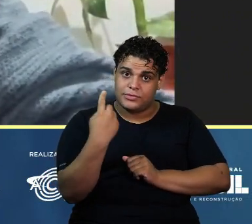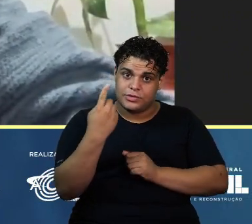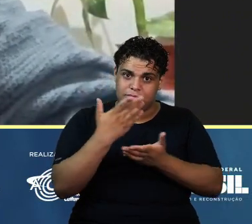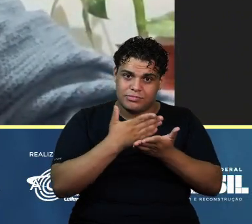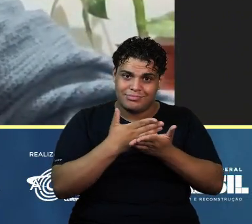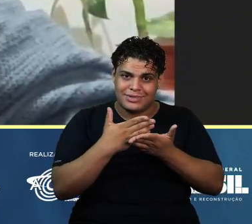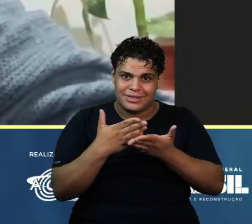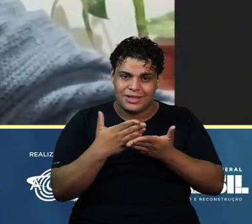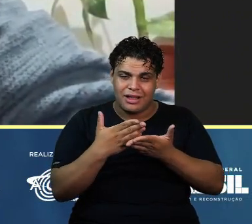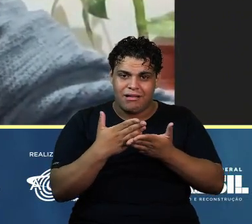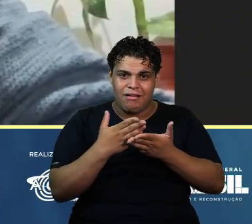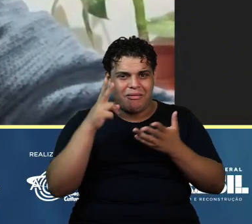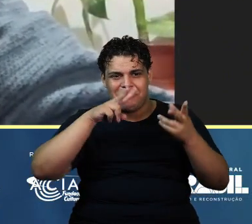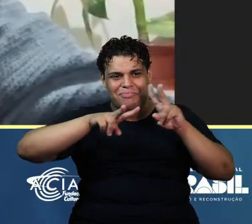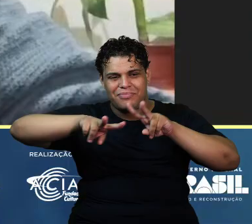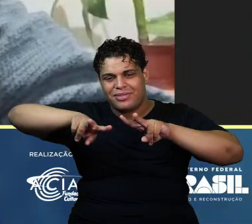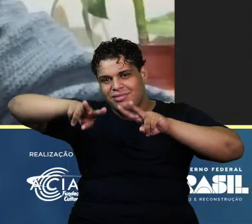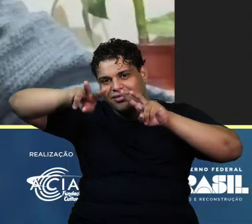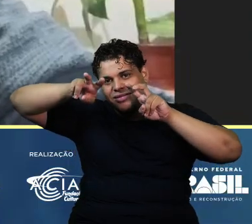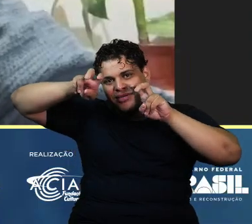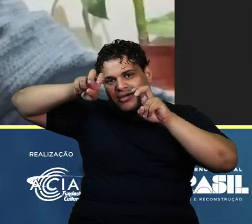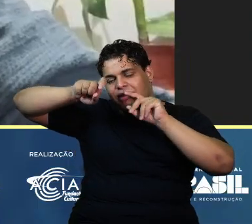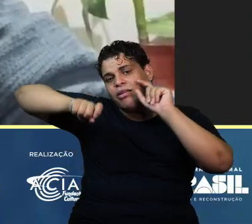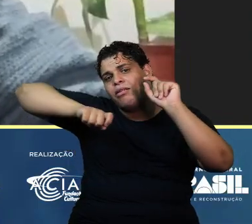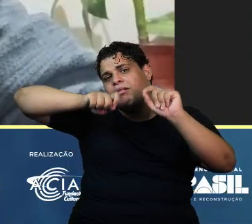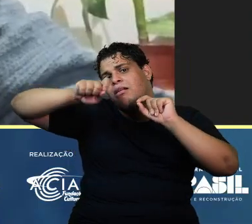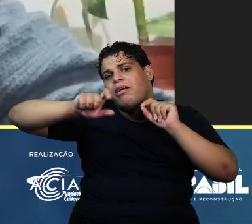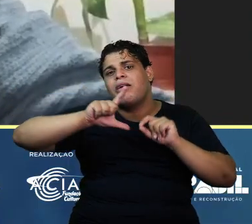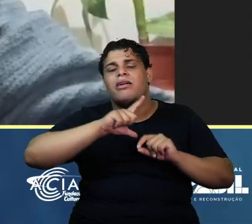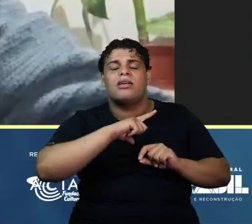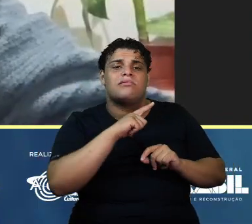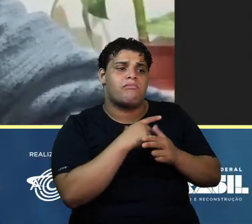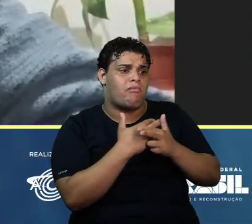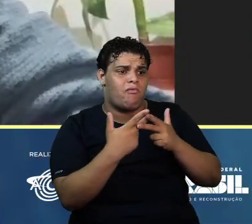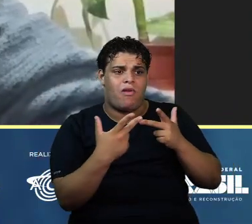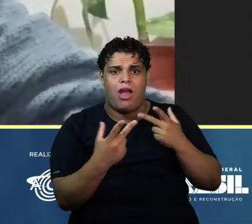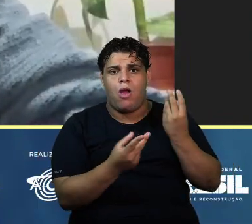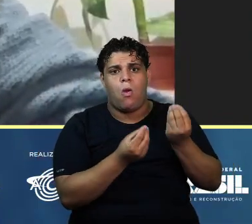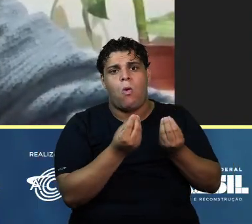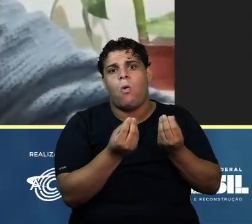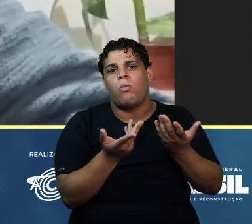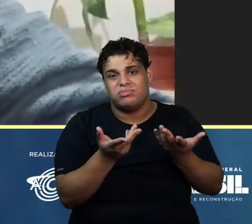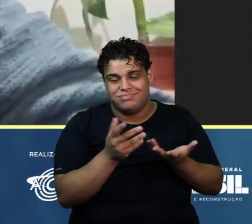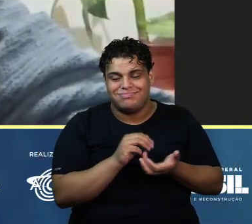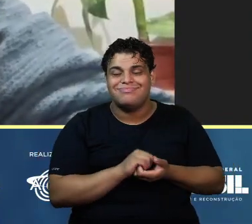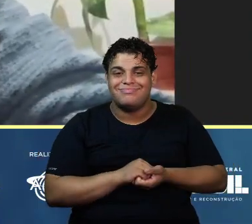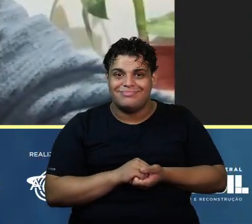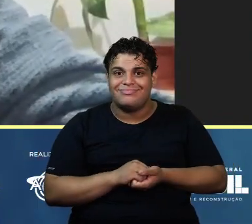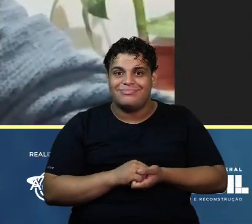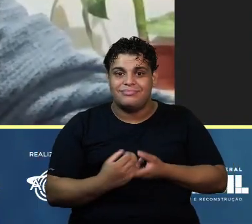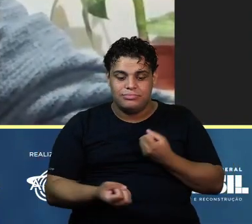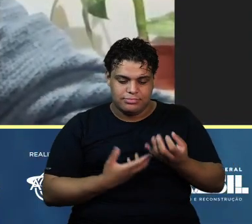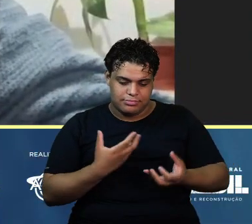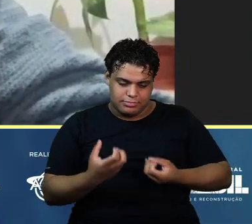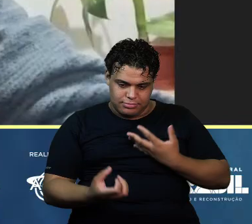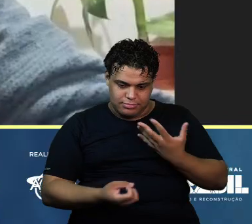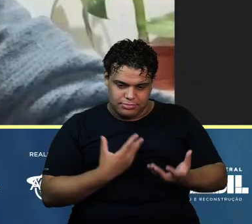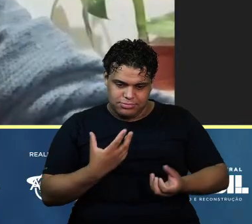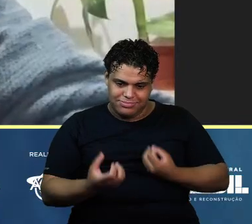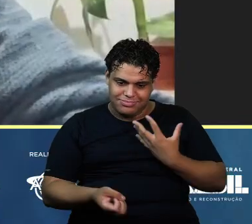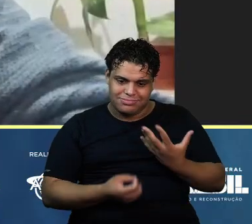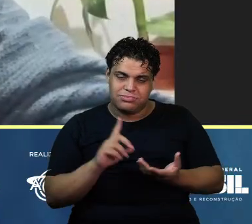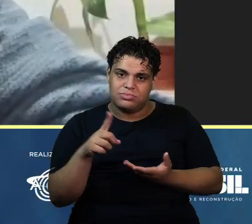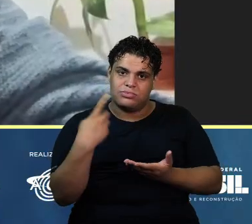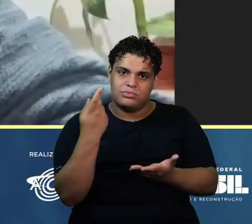reparar, a gente vai perceber que tem várias coisas que a gente pode fazer. É a própria questão do consumo. A gente acaba